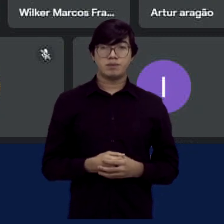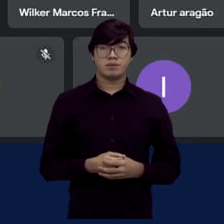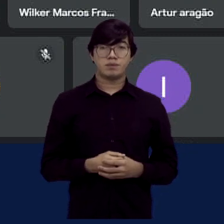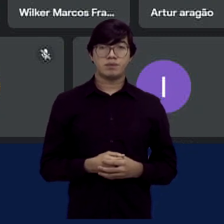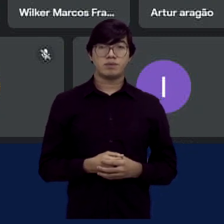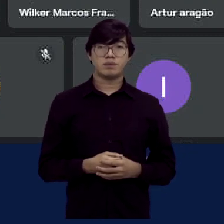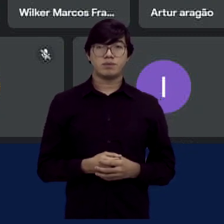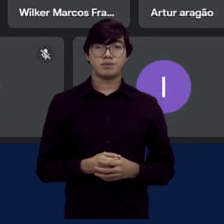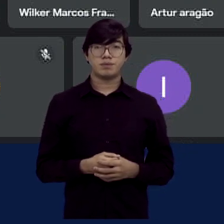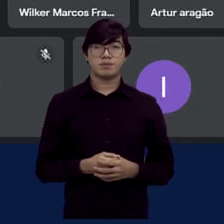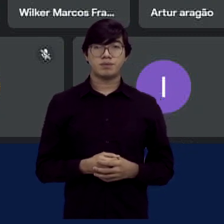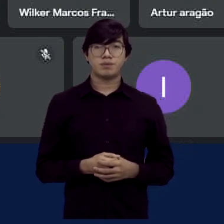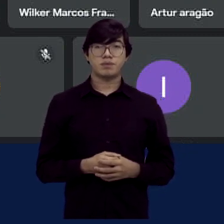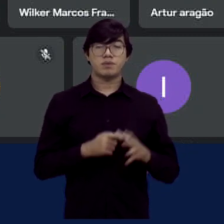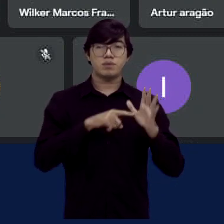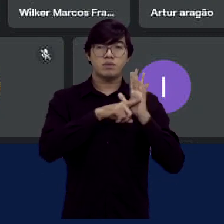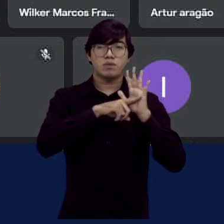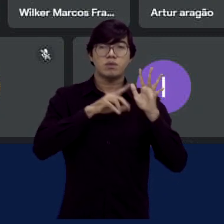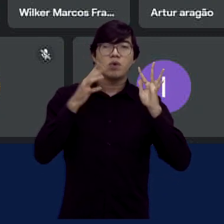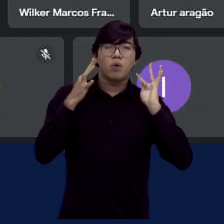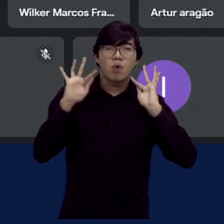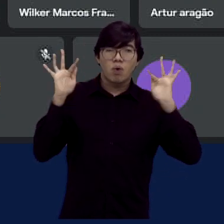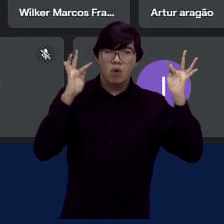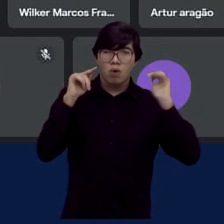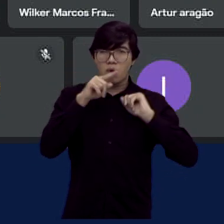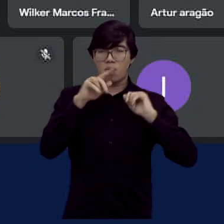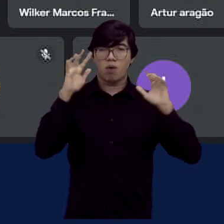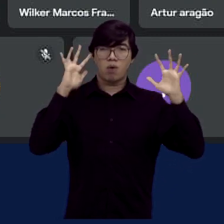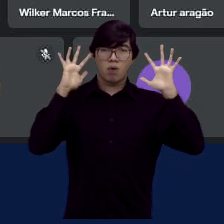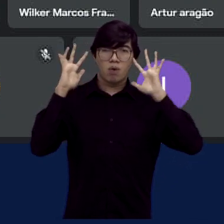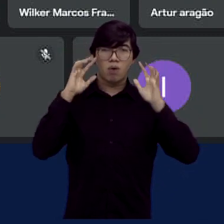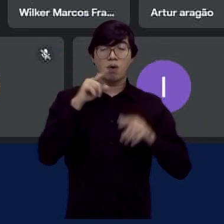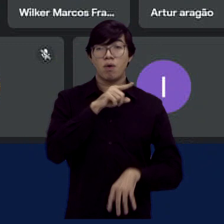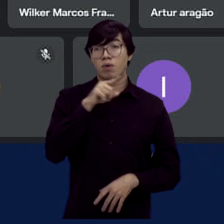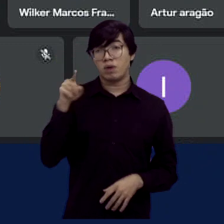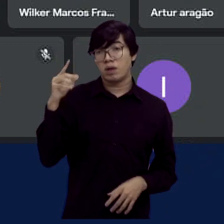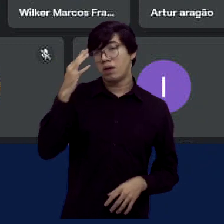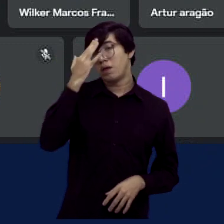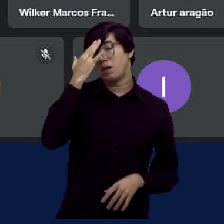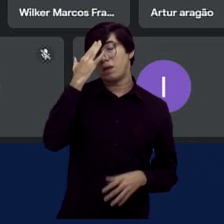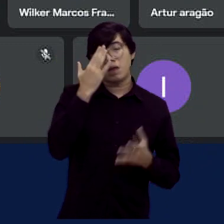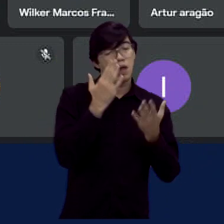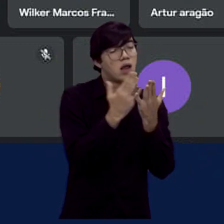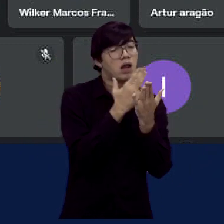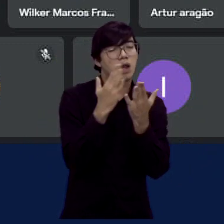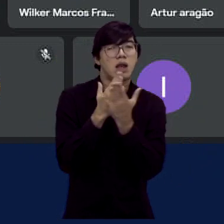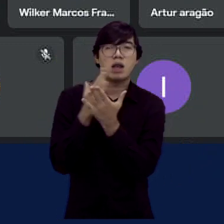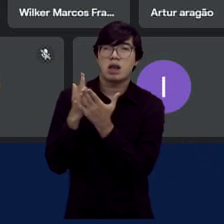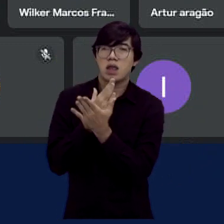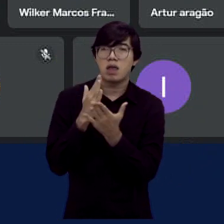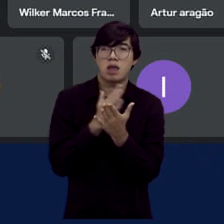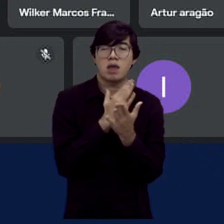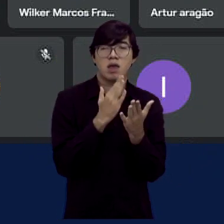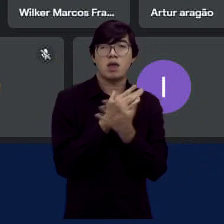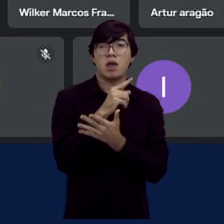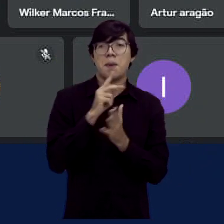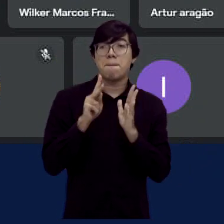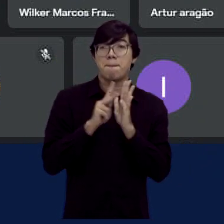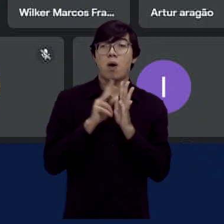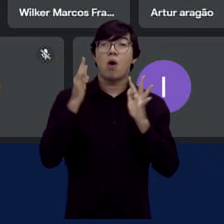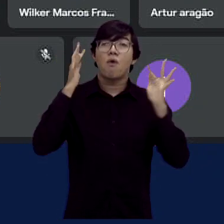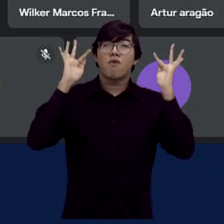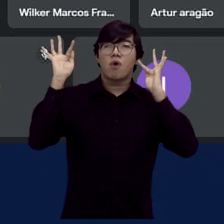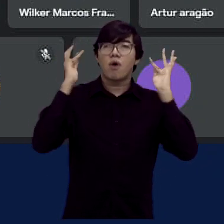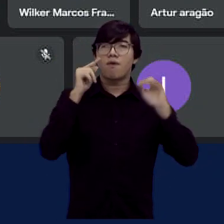filosófica, e quem já leu um livro de filosofia sabe que nem sempre é fácil de ler. Então, escolher o porquê dele eu preciso